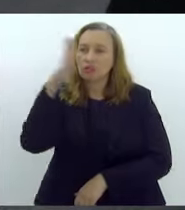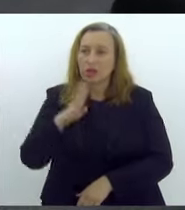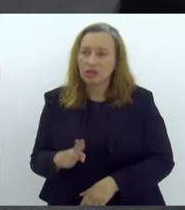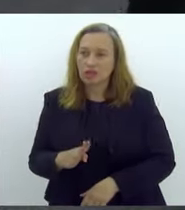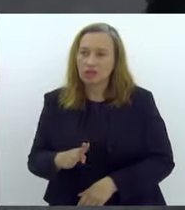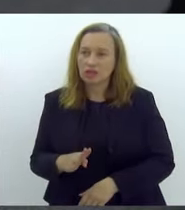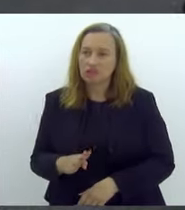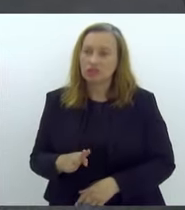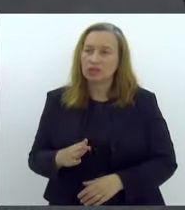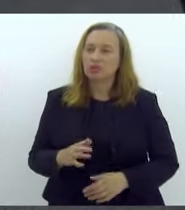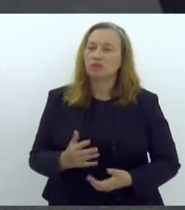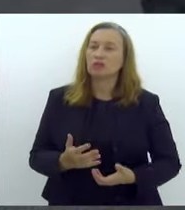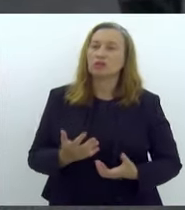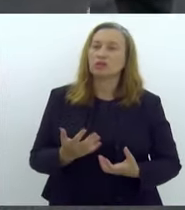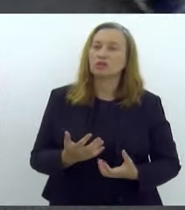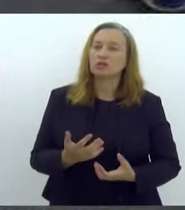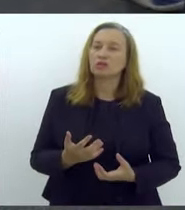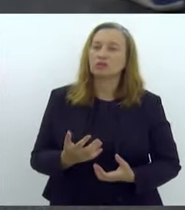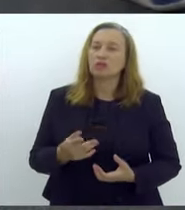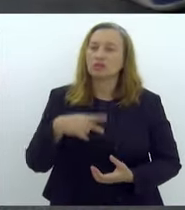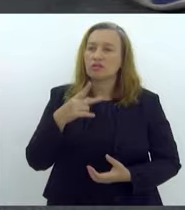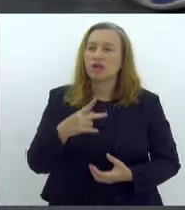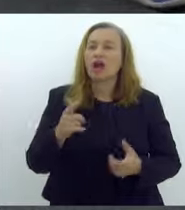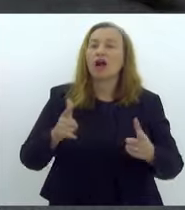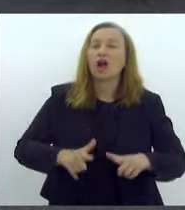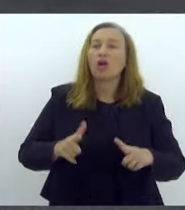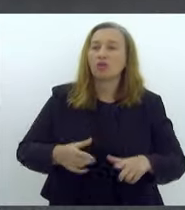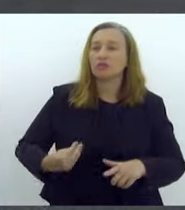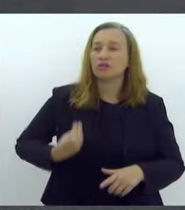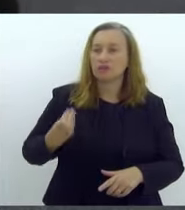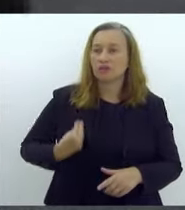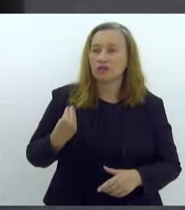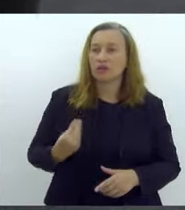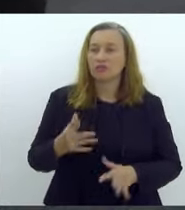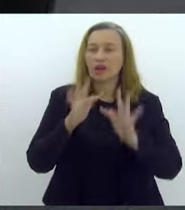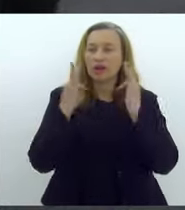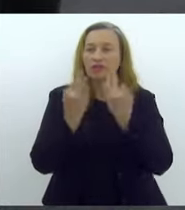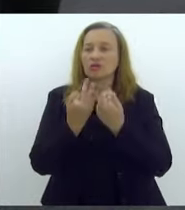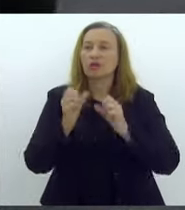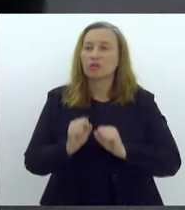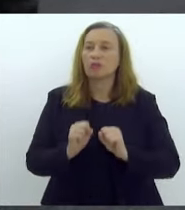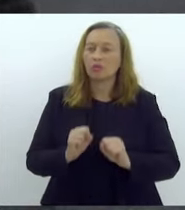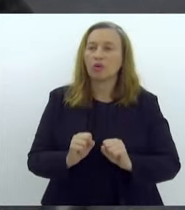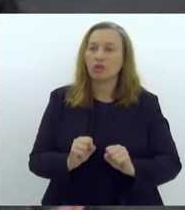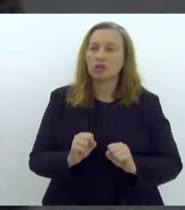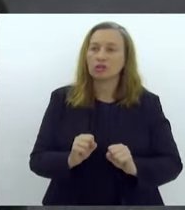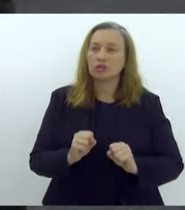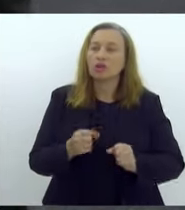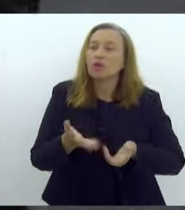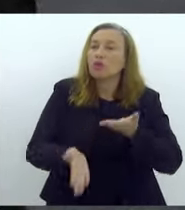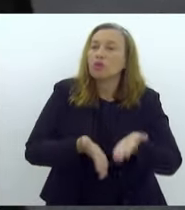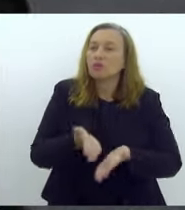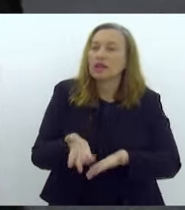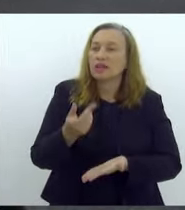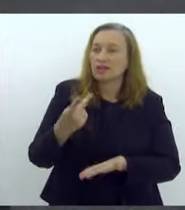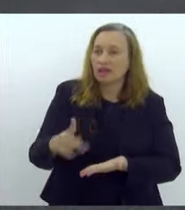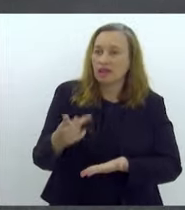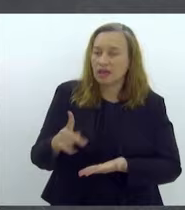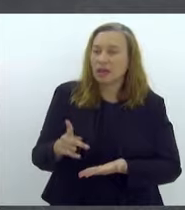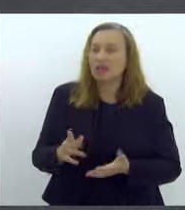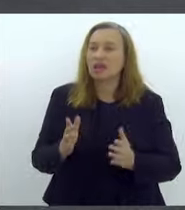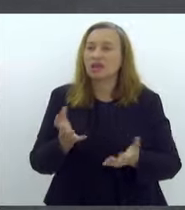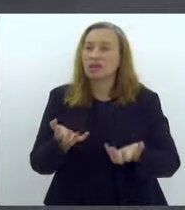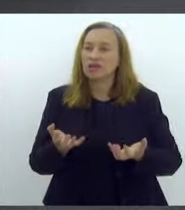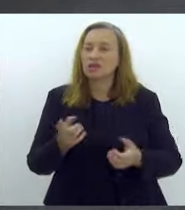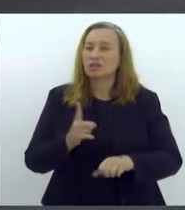em dar conta de dizer onde eles estão, inclusive para que as famílias possam enterrá-los dignamente. Queria aqui, nesse